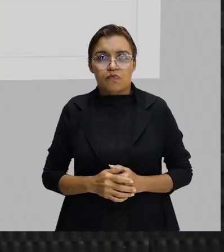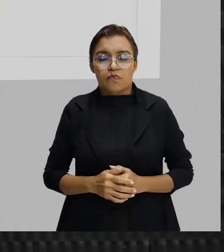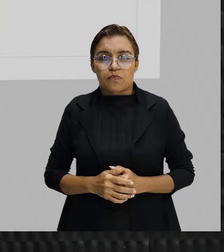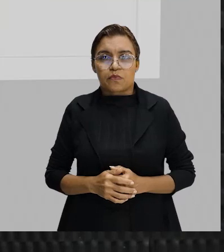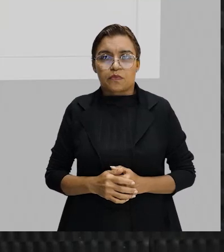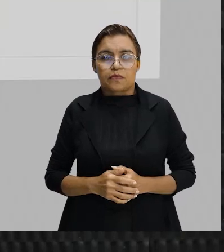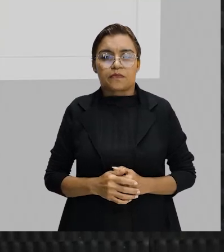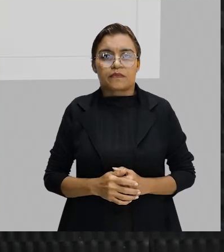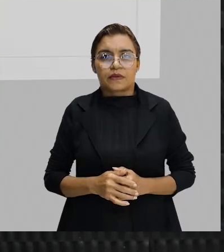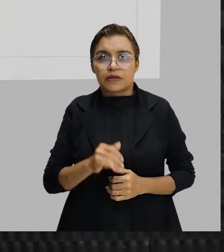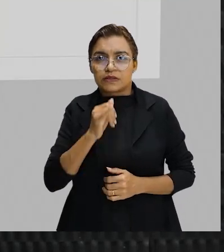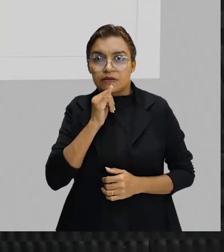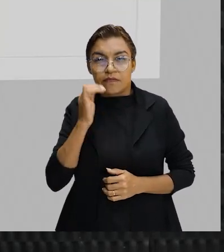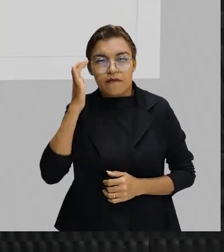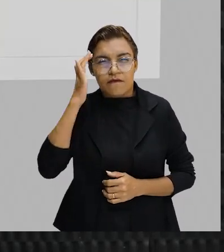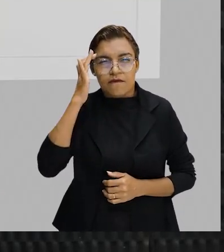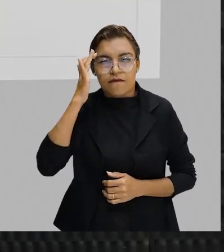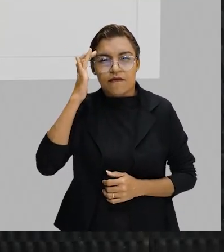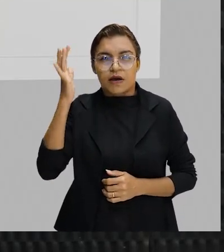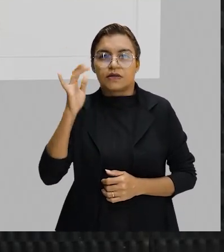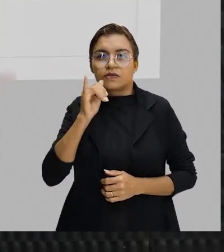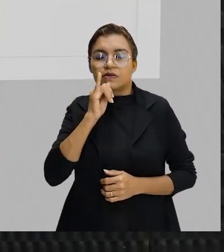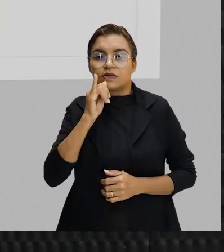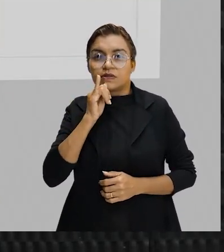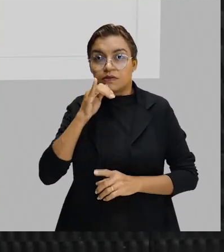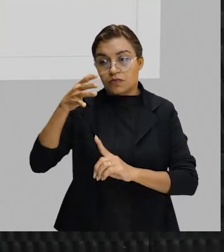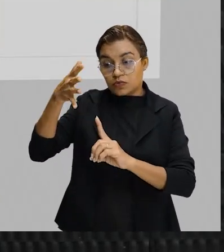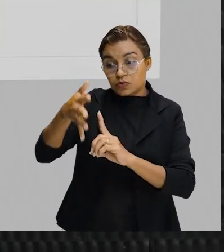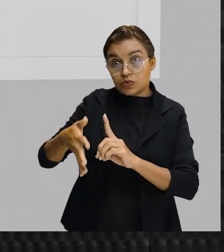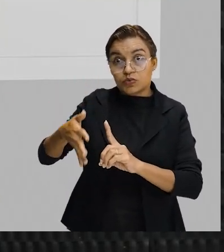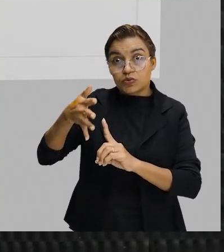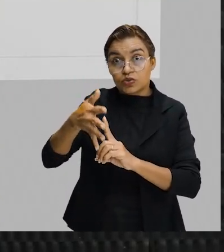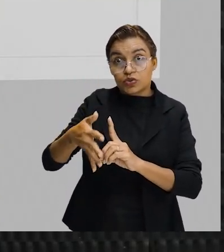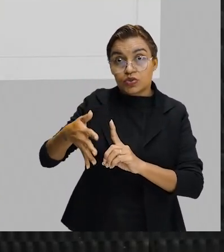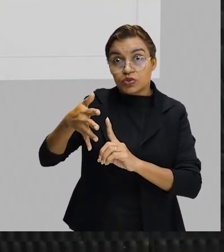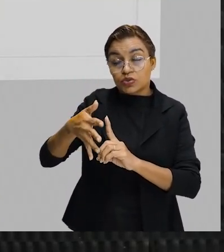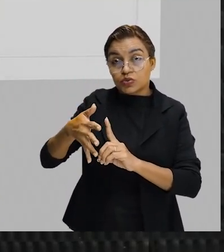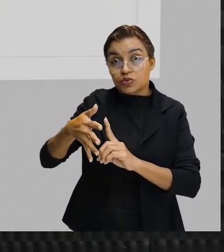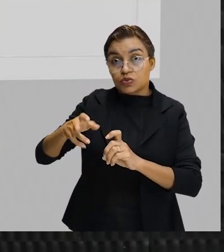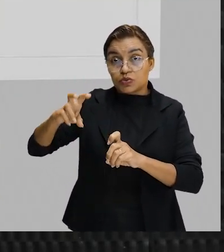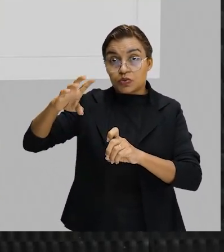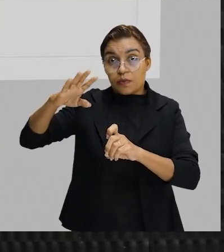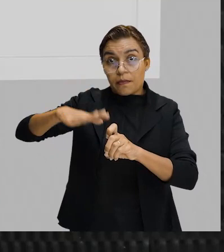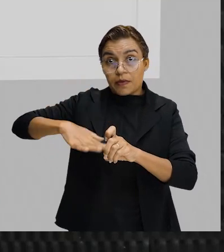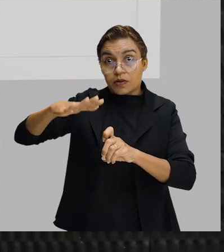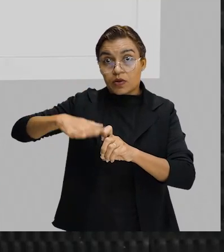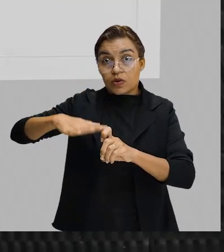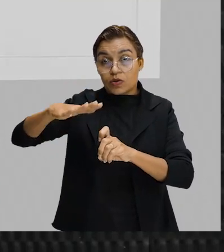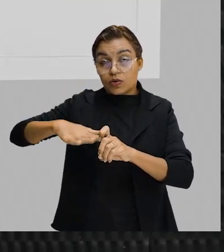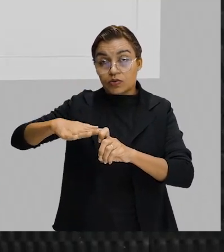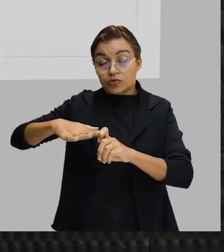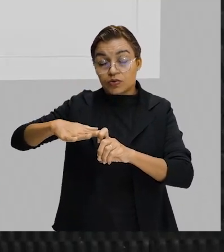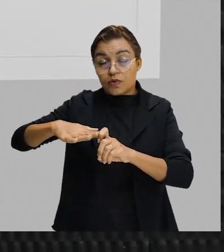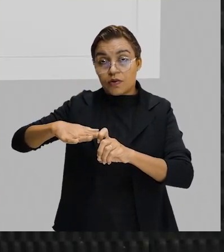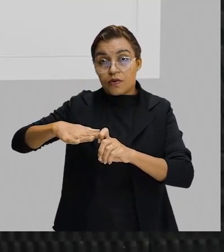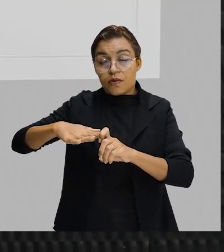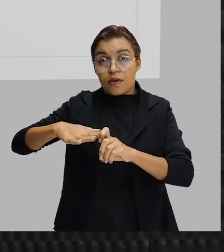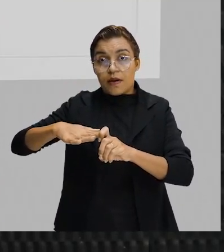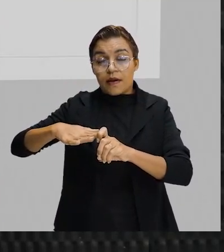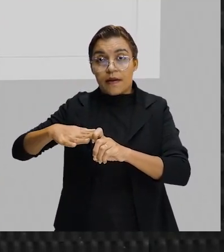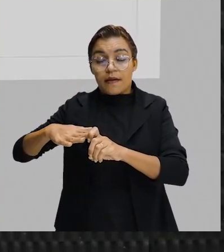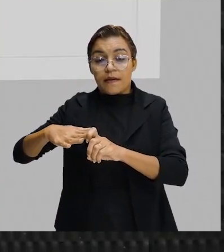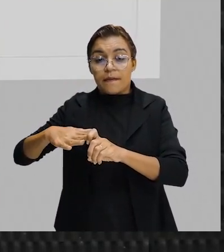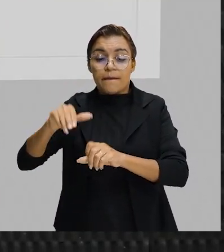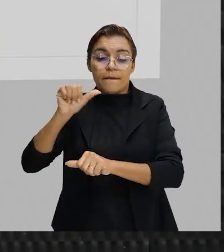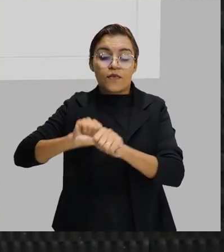a transposição do discurso mitológico para o discurso filosófico, tá? Então, veja